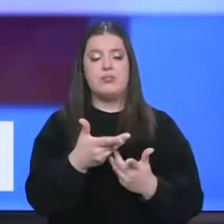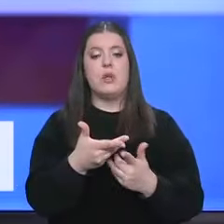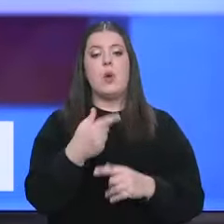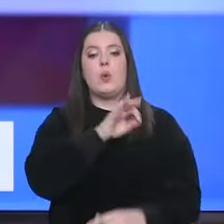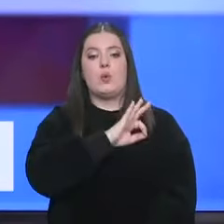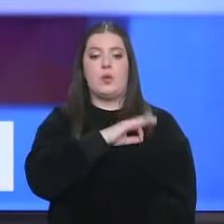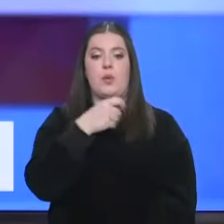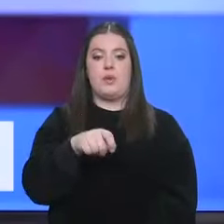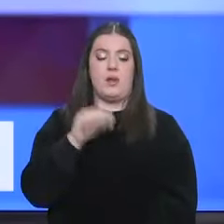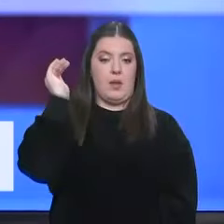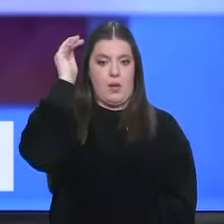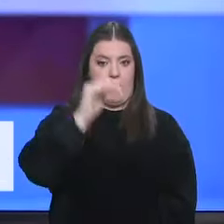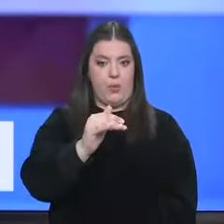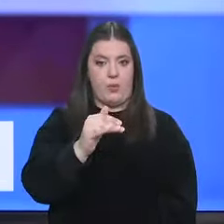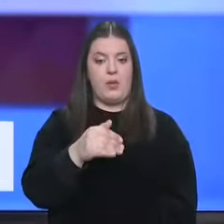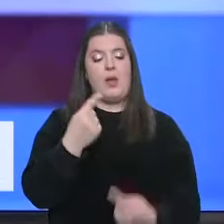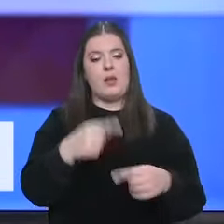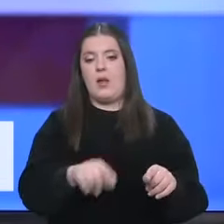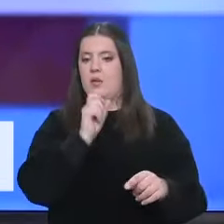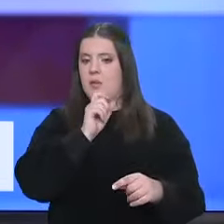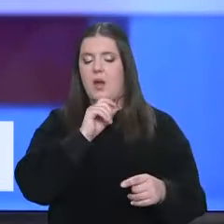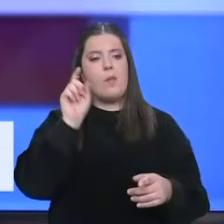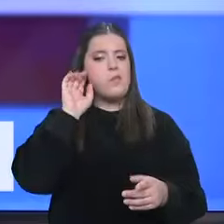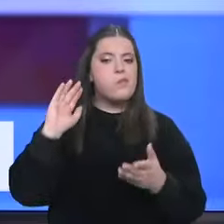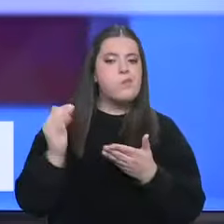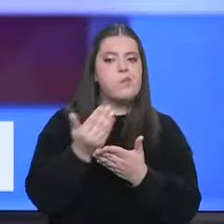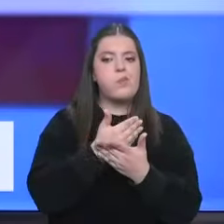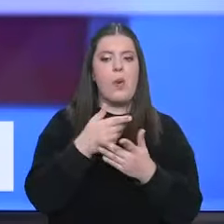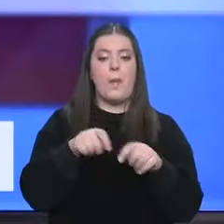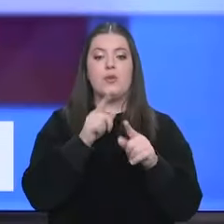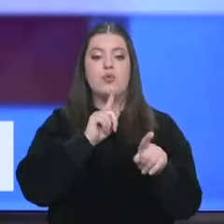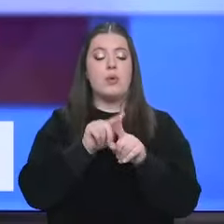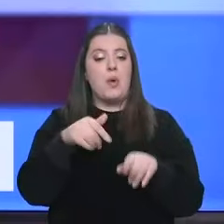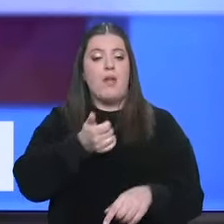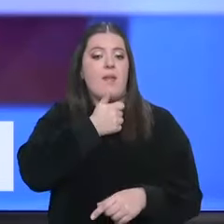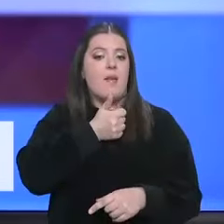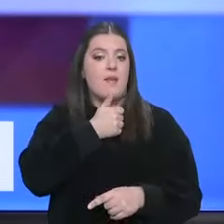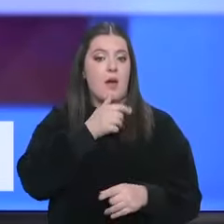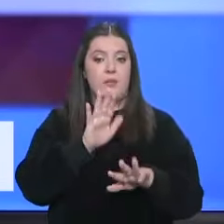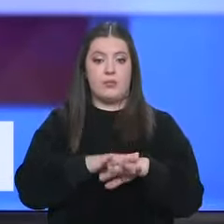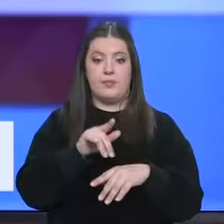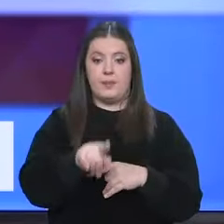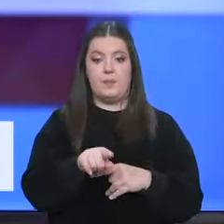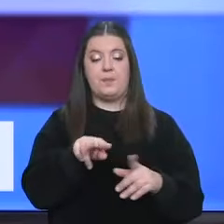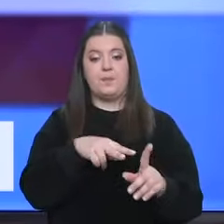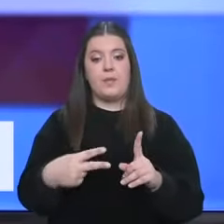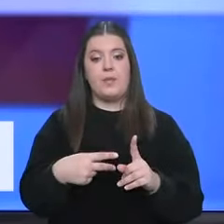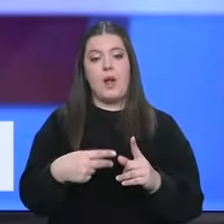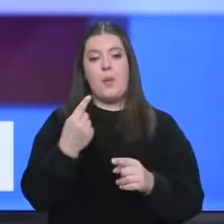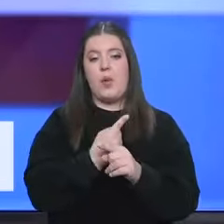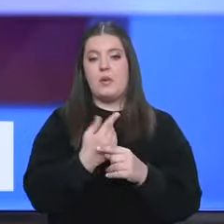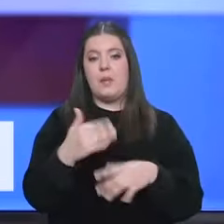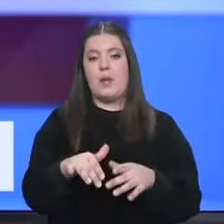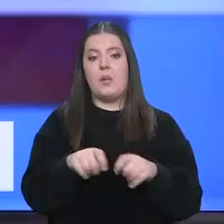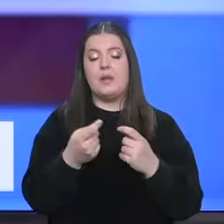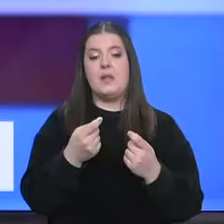Presidente da República tem Eh toda a legitimidade para ouvir os partidos quando entender e desse ponto de vista eu creio que há uma incorreção Quando se diz que o